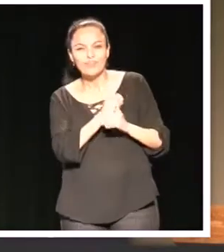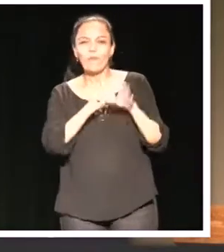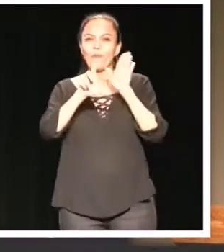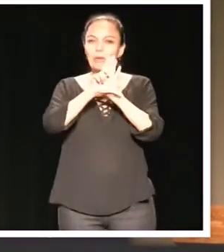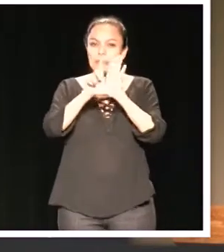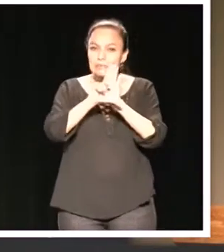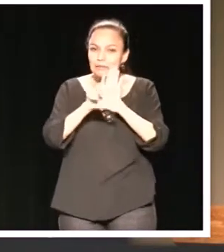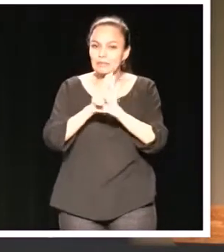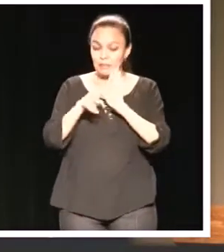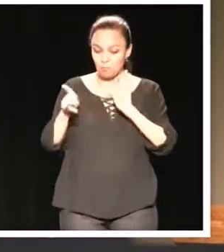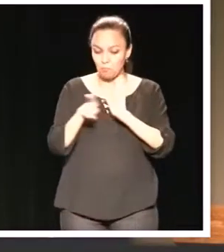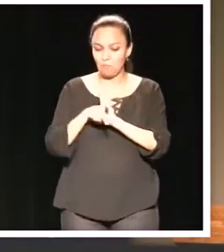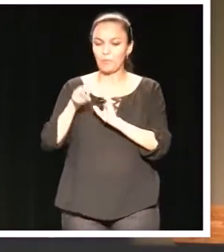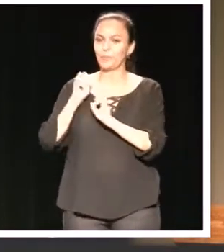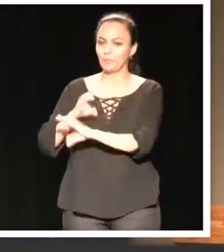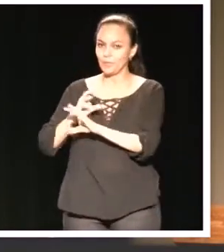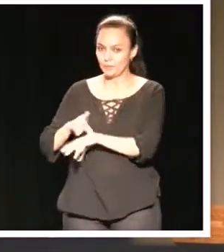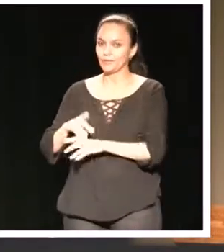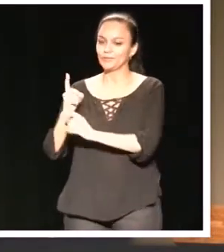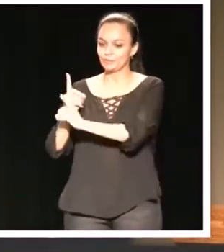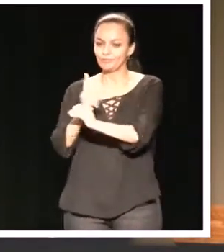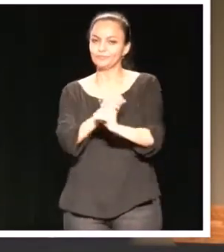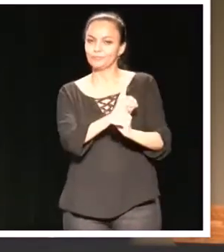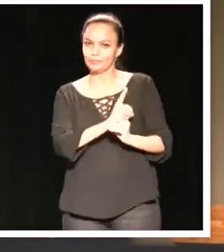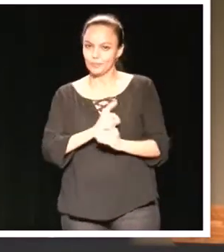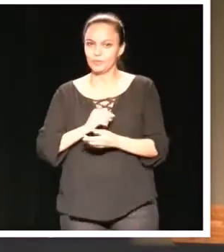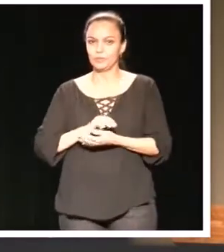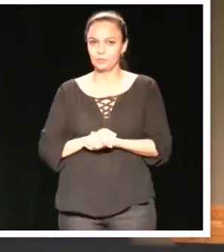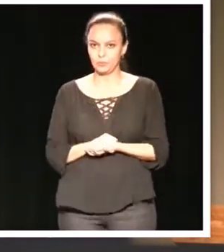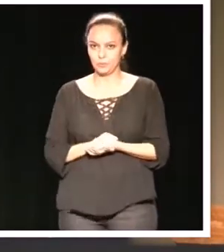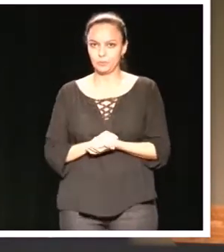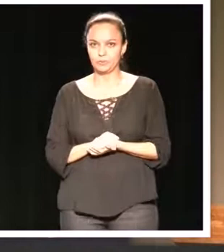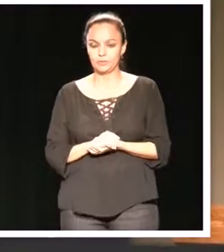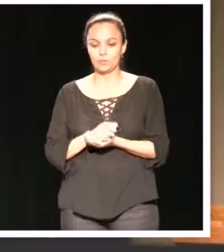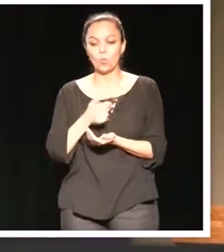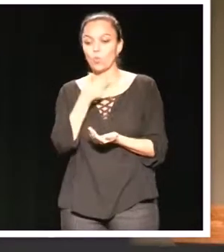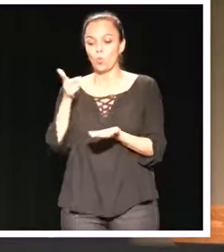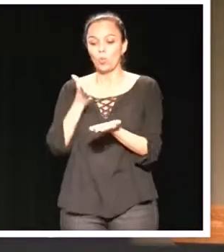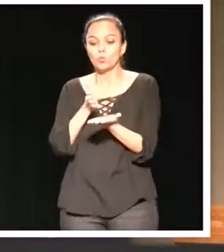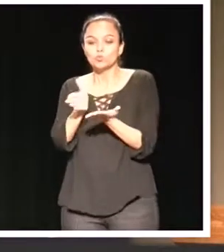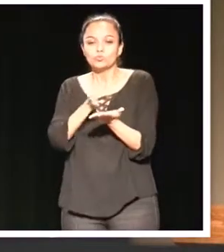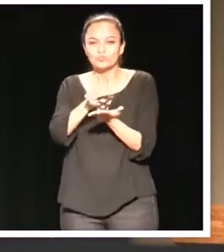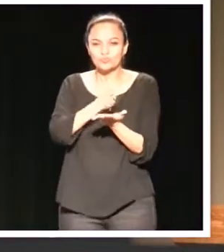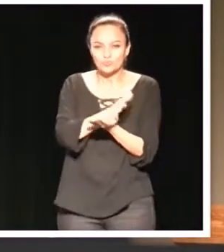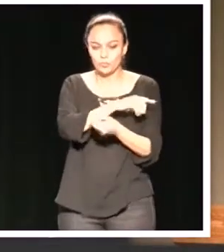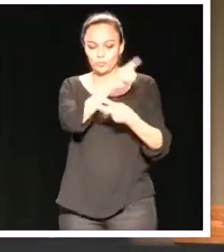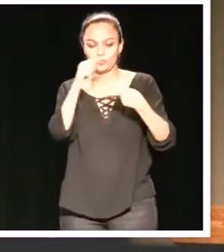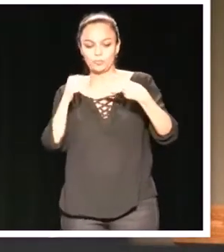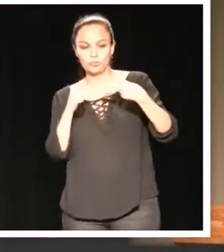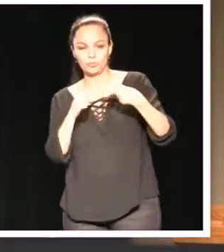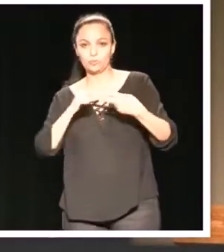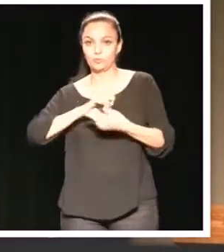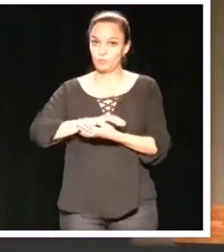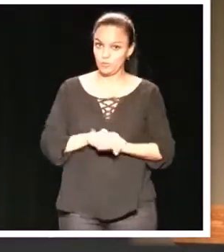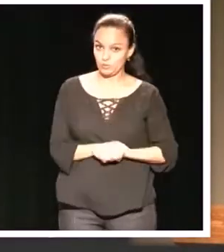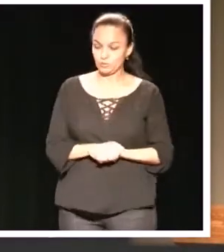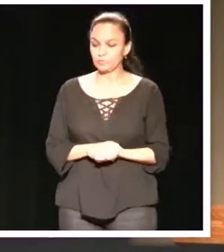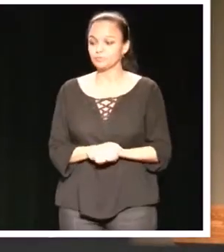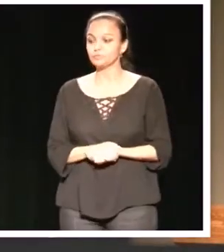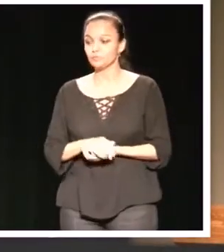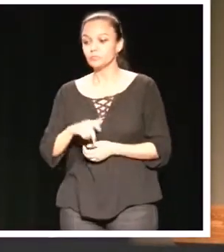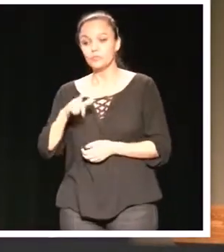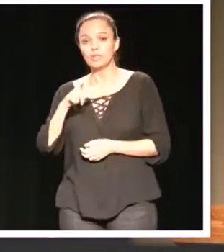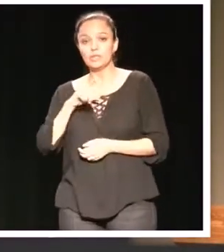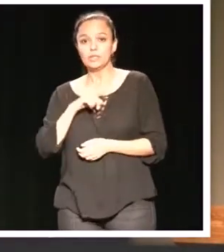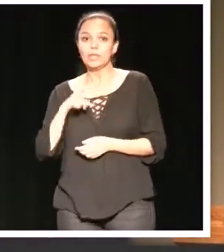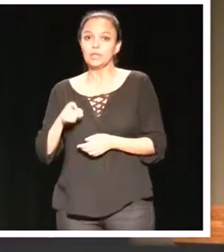educação. Logo vamos ver um pouco. Formatos de tolerância. É aquilo que se diz, bom, tem surdos, é